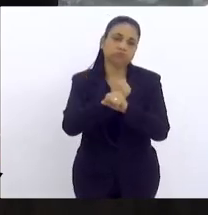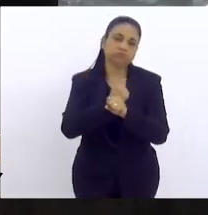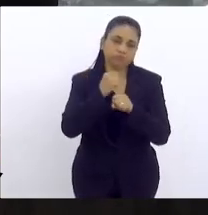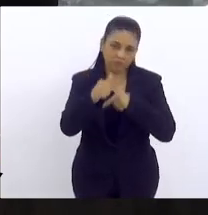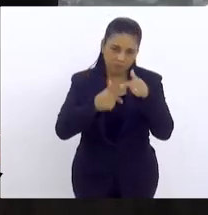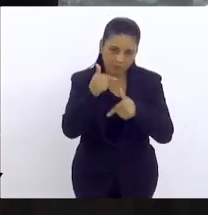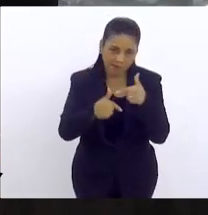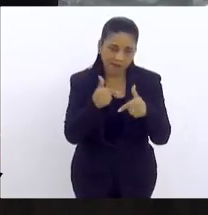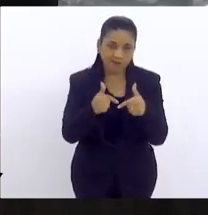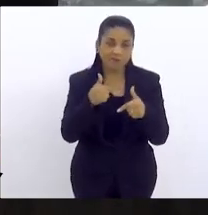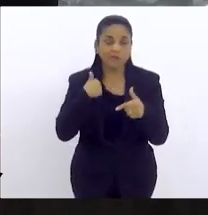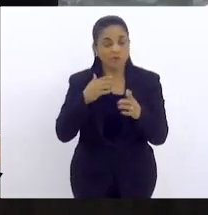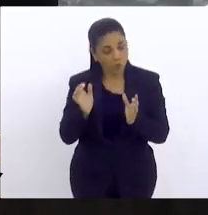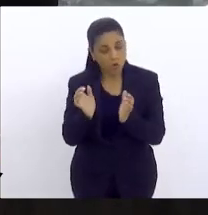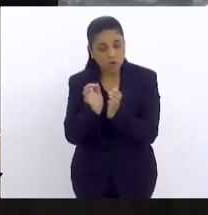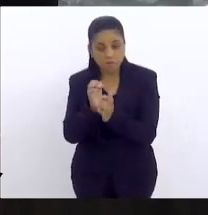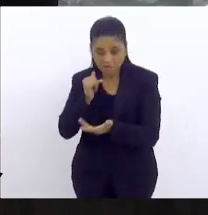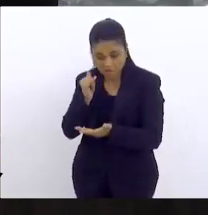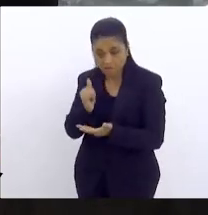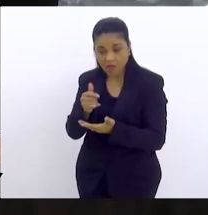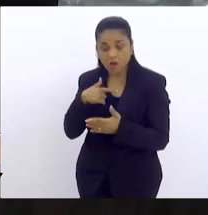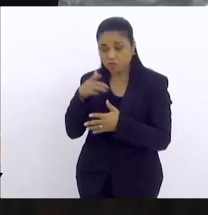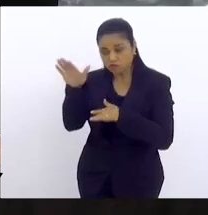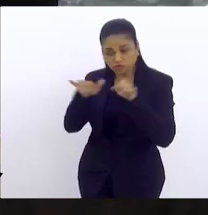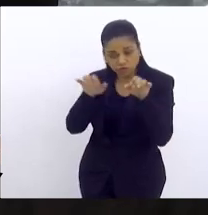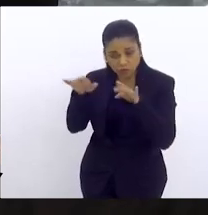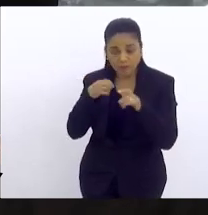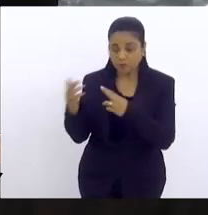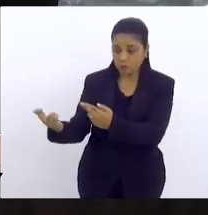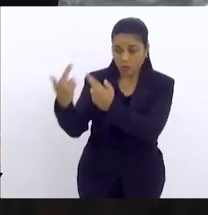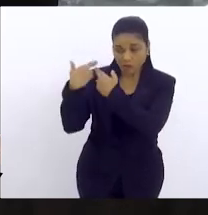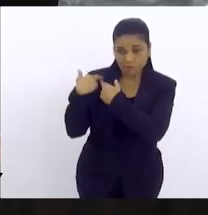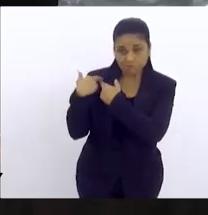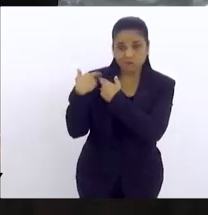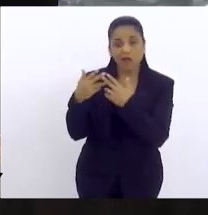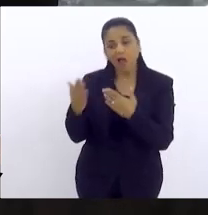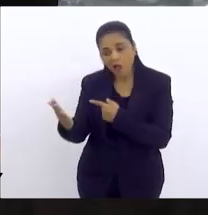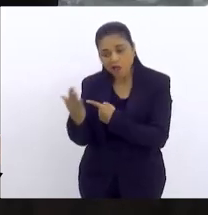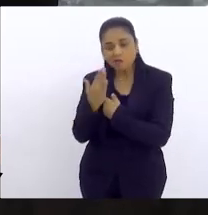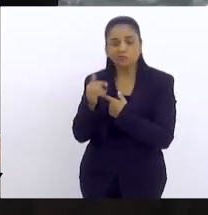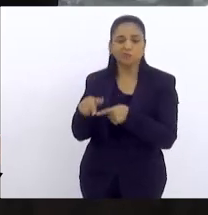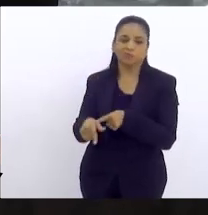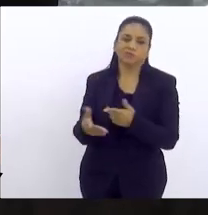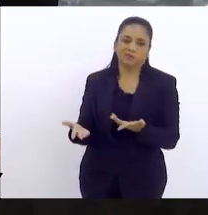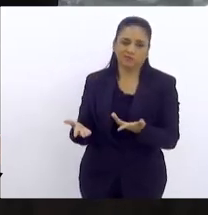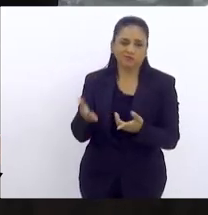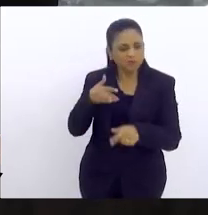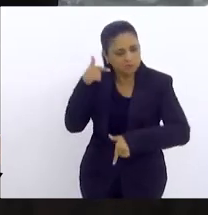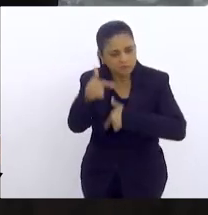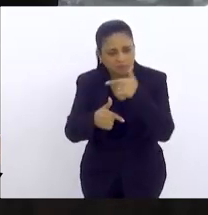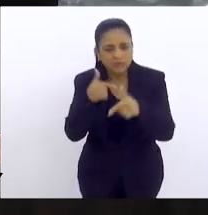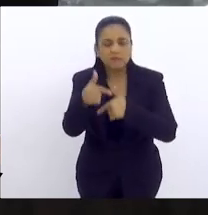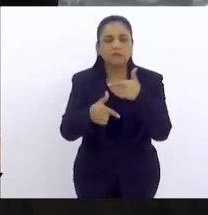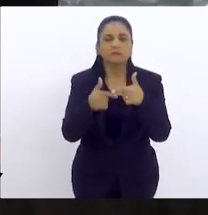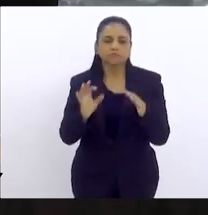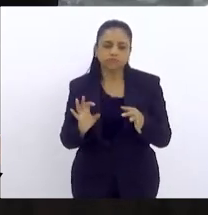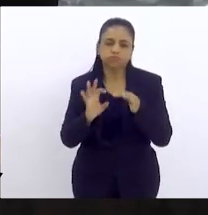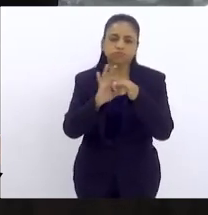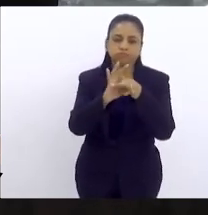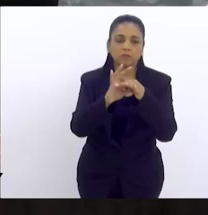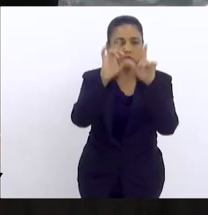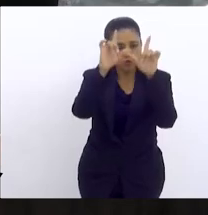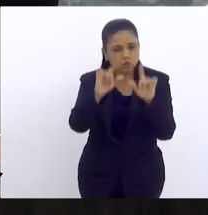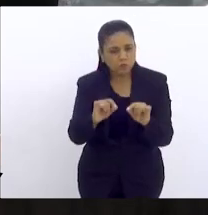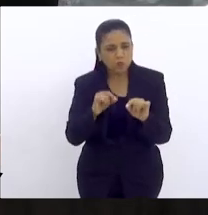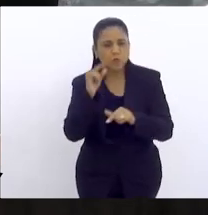eu acho que tem hora da hora de chamar a tropa para responsabilidade falar assim cara ajuda a gente vamos trabalhar vamos diminuir